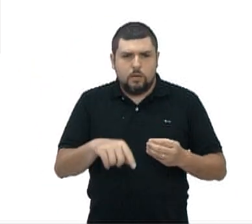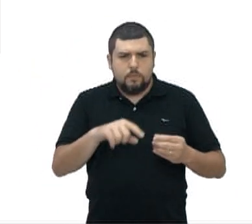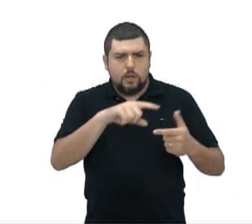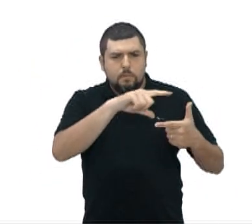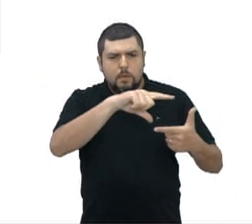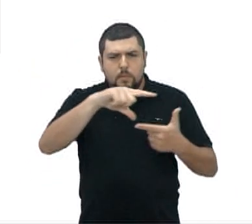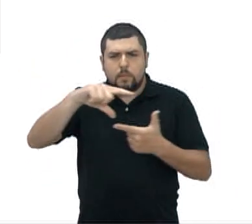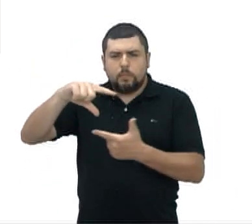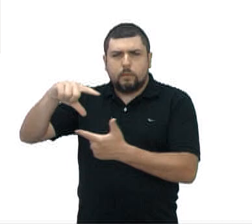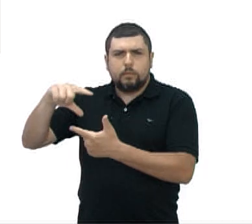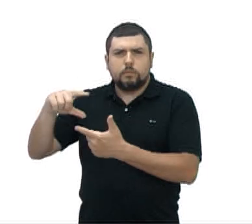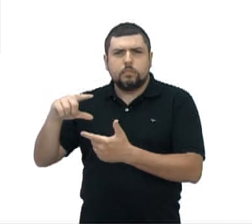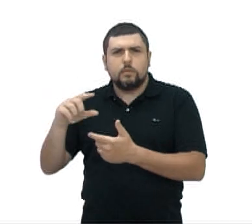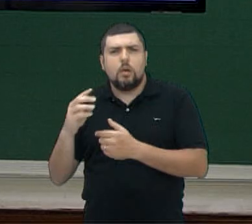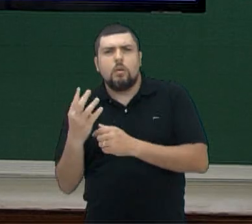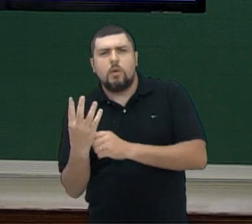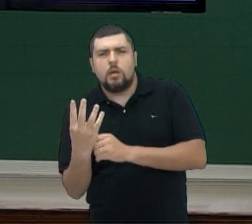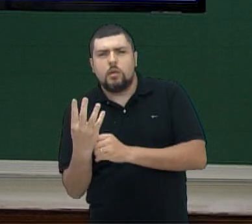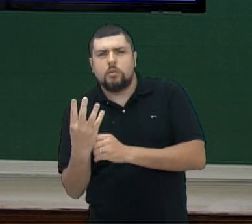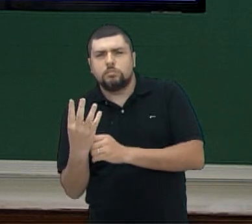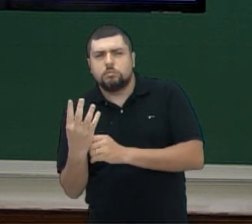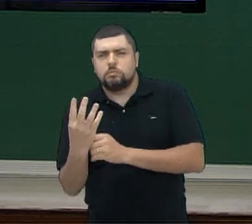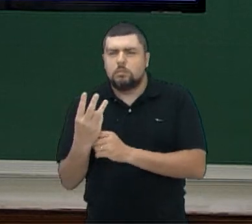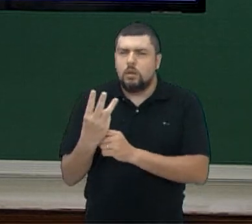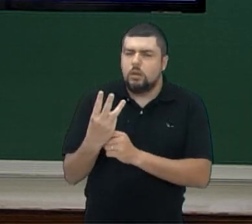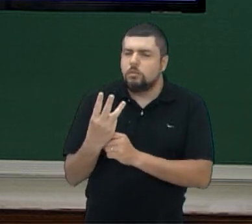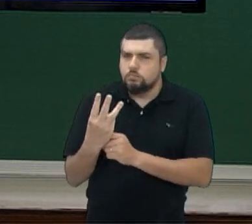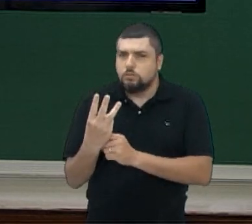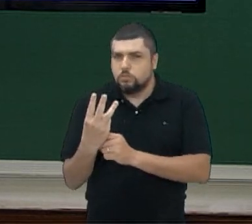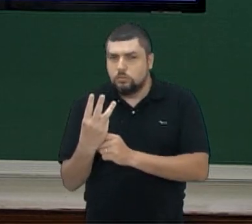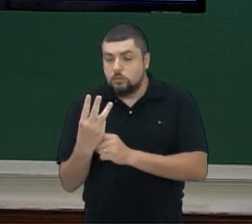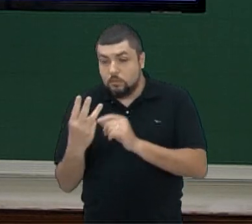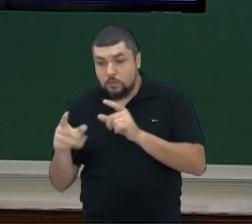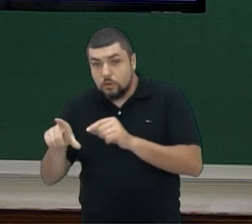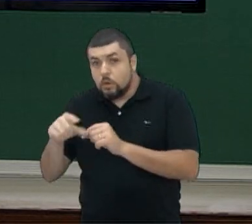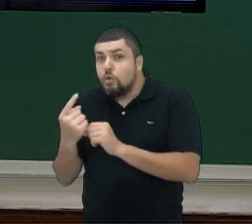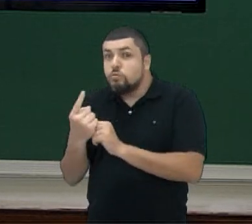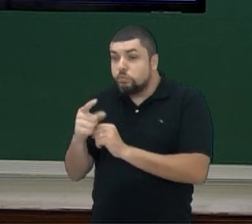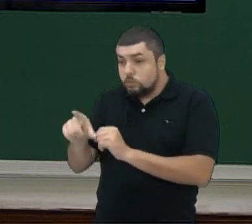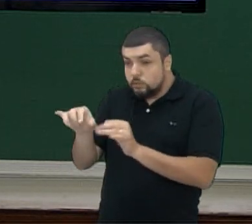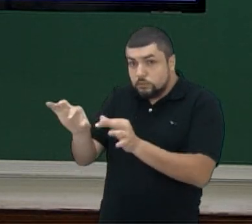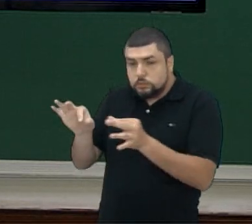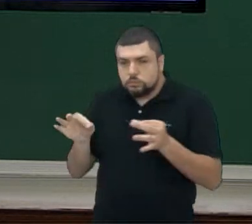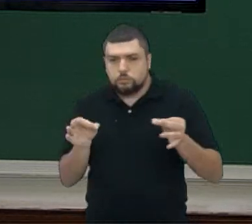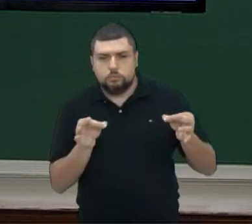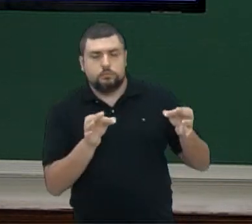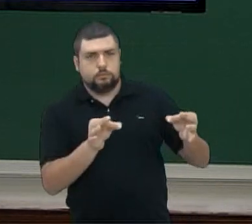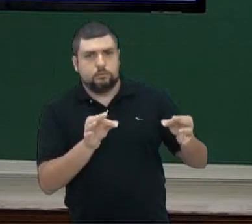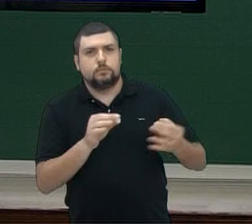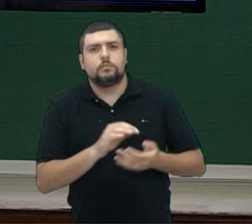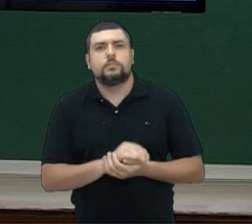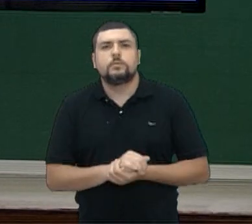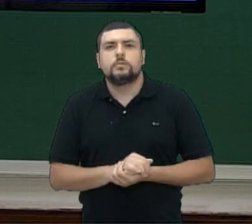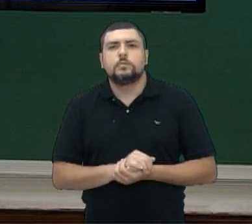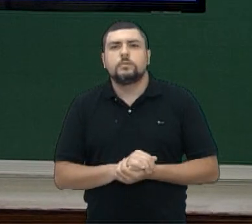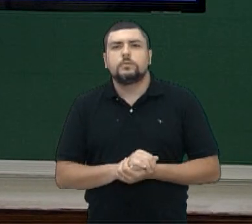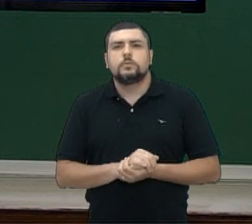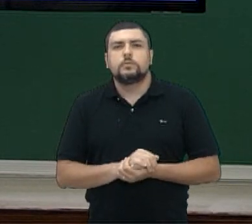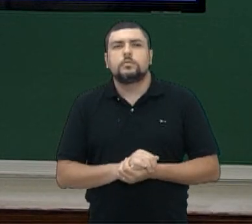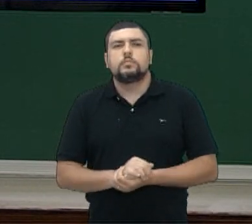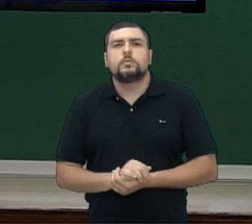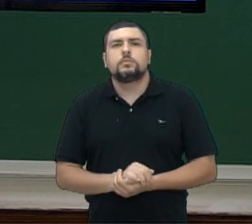3 quadrinhos, e eu tirei apenas esse primeiro aqui. Então, as perguntas são sobre eles aqui. Ó. Número 1, what is